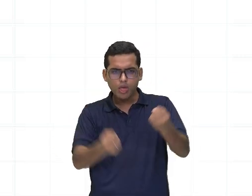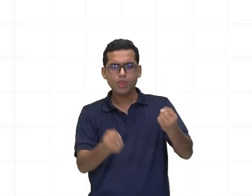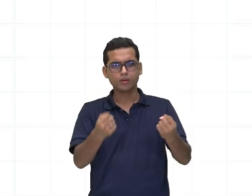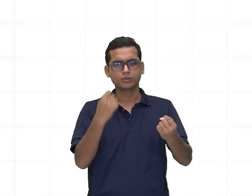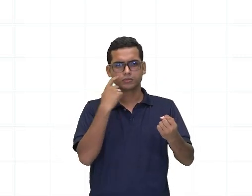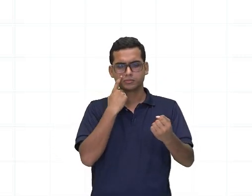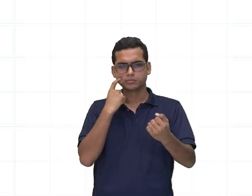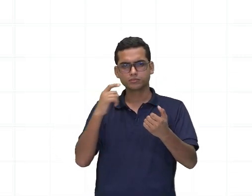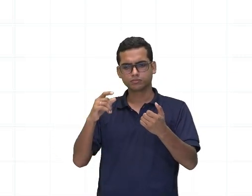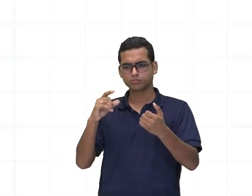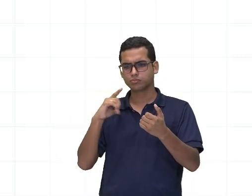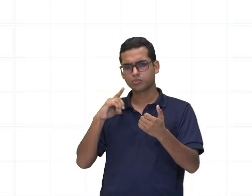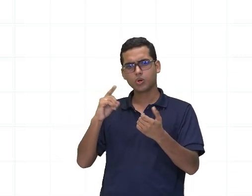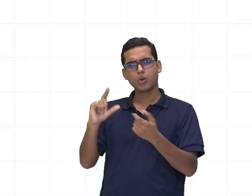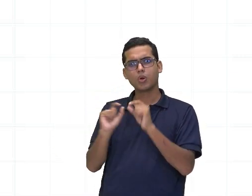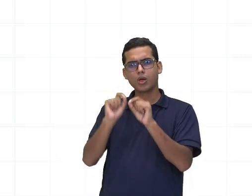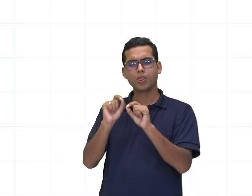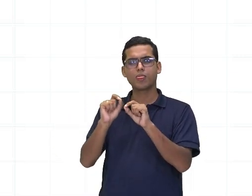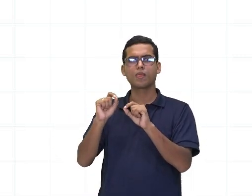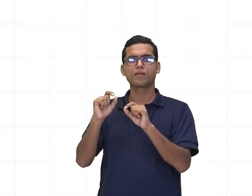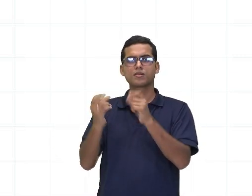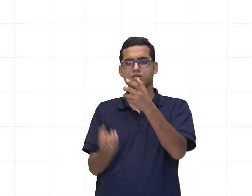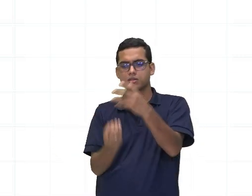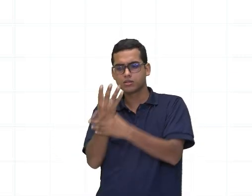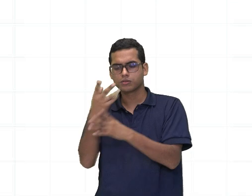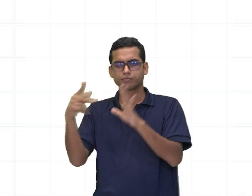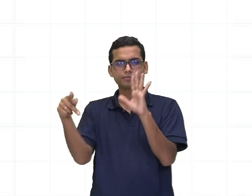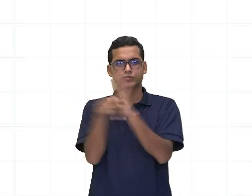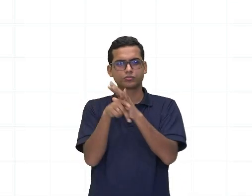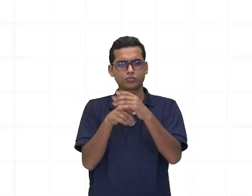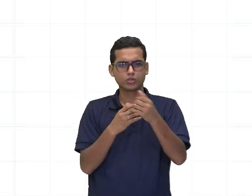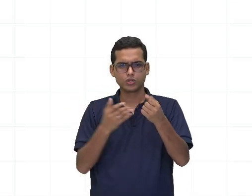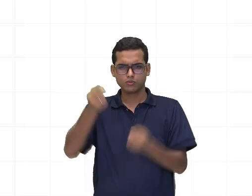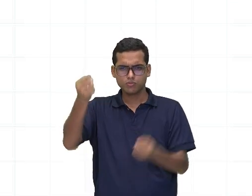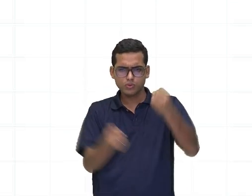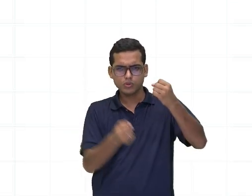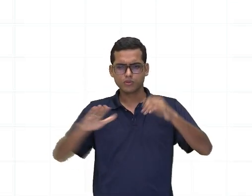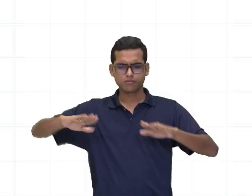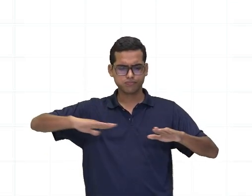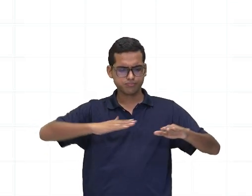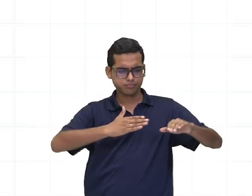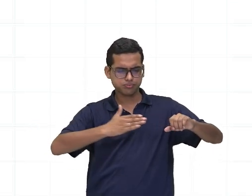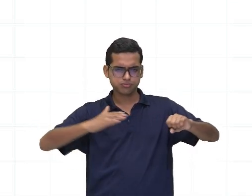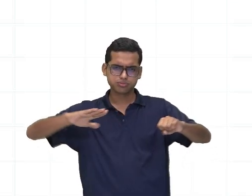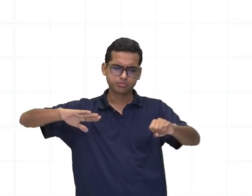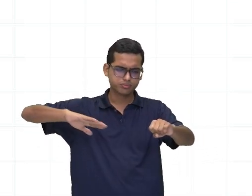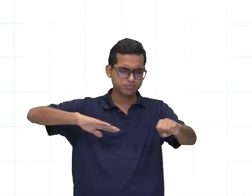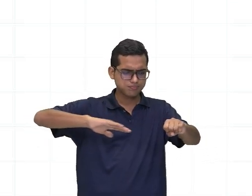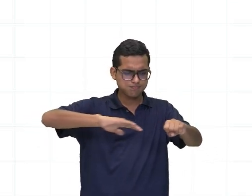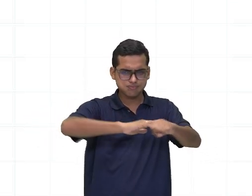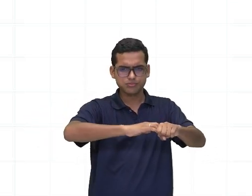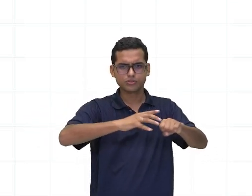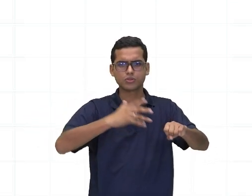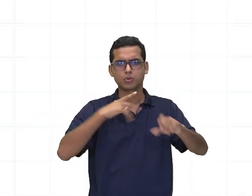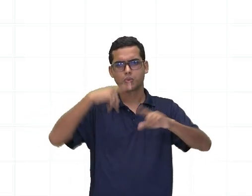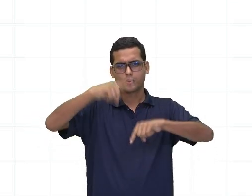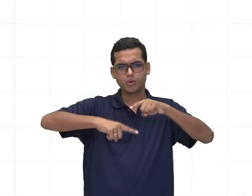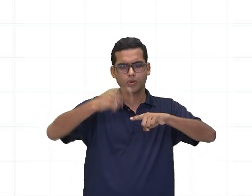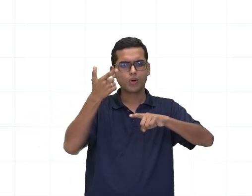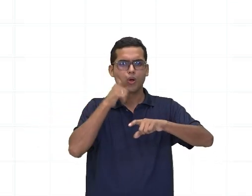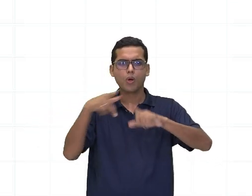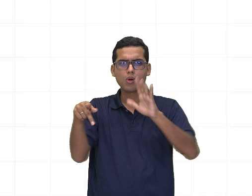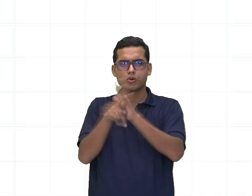Para a absorção de impactos, né? Caso haja algum tipo de colisão, esse material